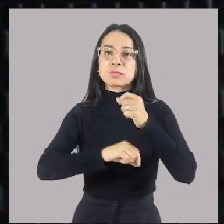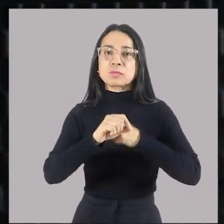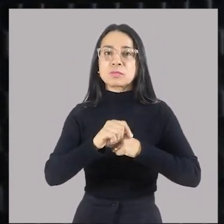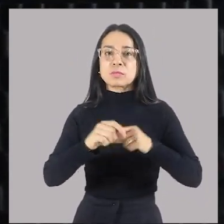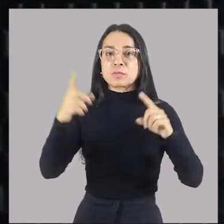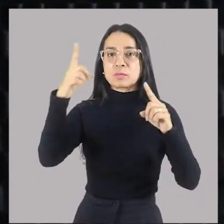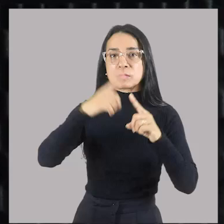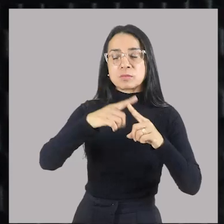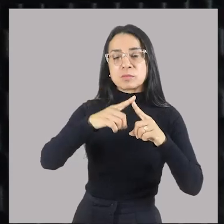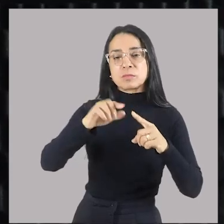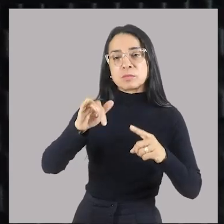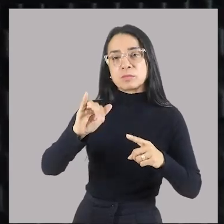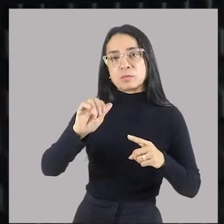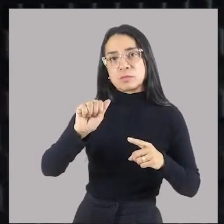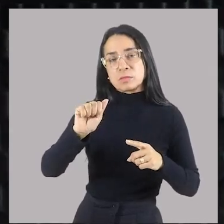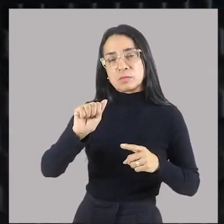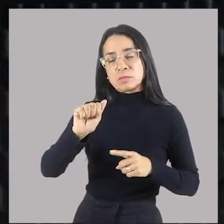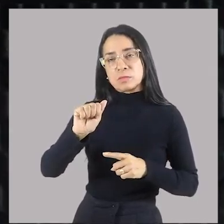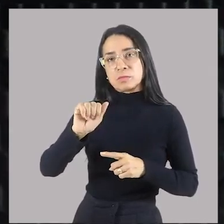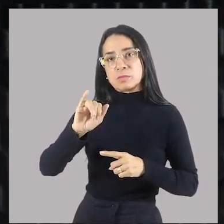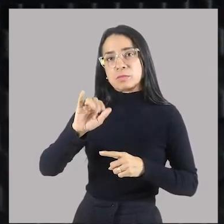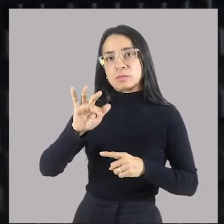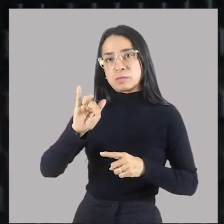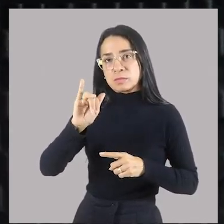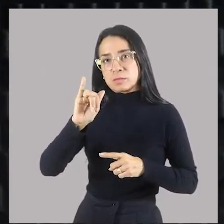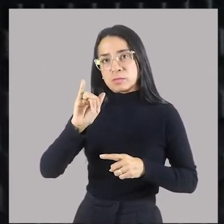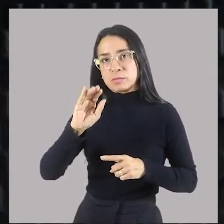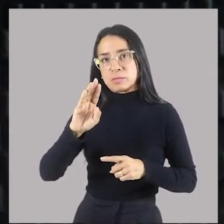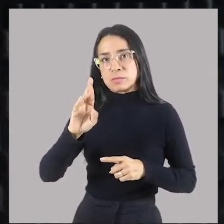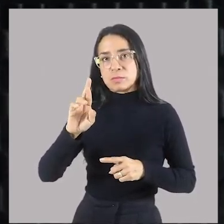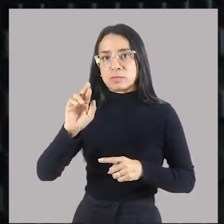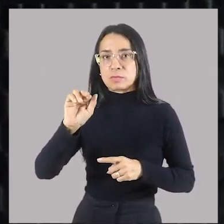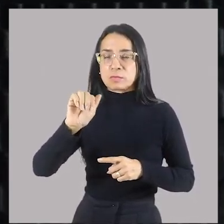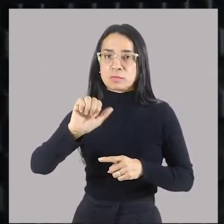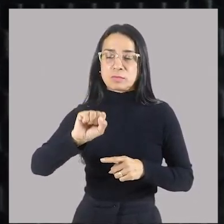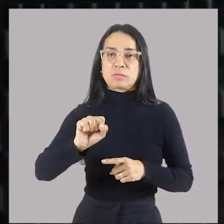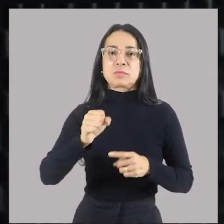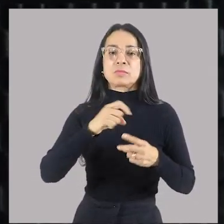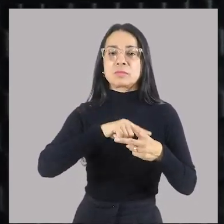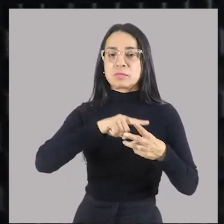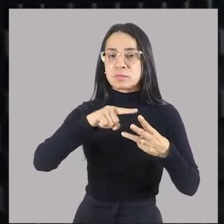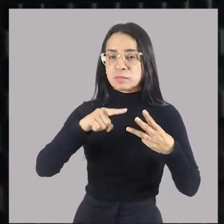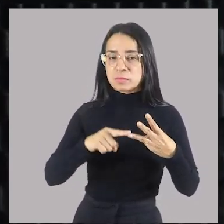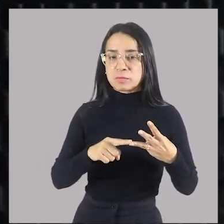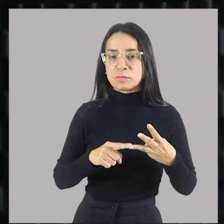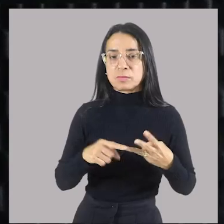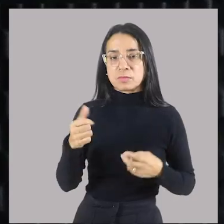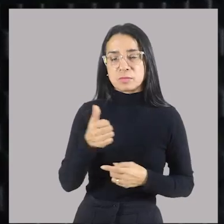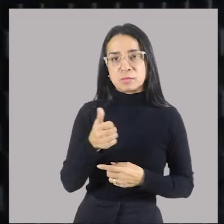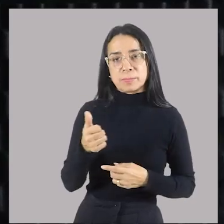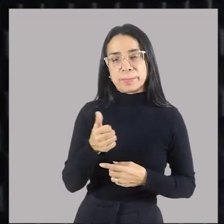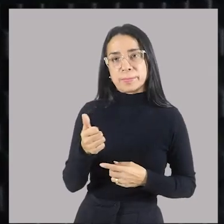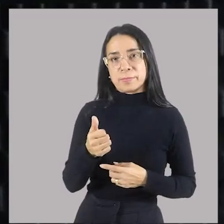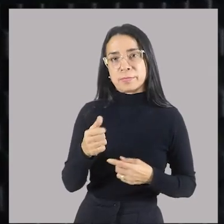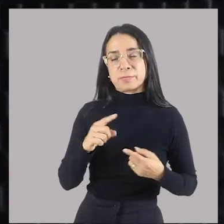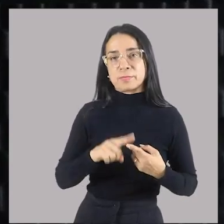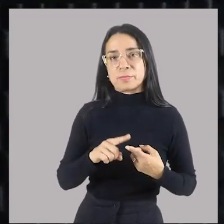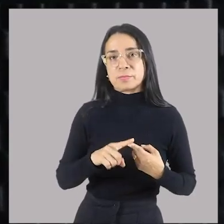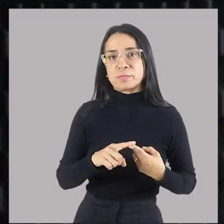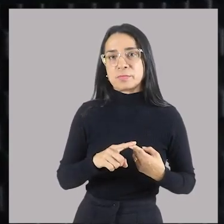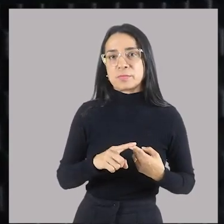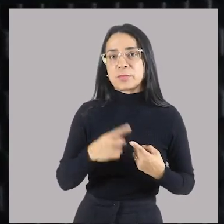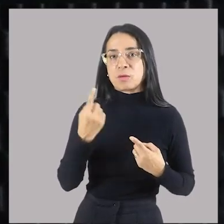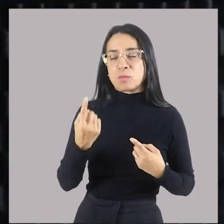fibra. Então, nós teremos basicamente 3 tipos de fibra, tá? A fibra muscular tipo